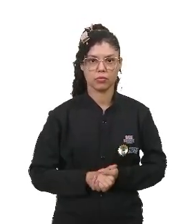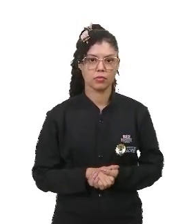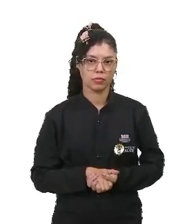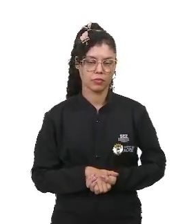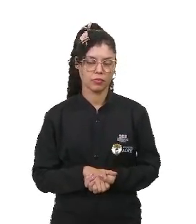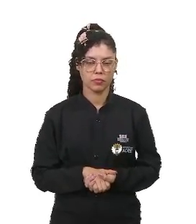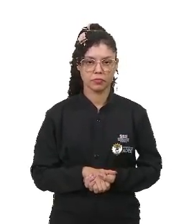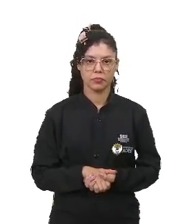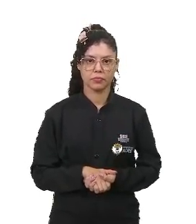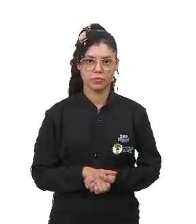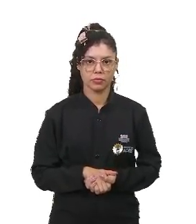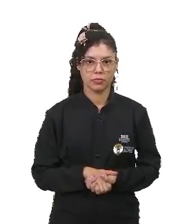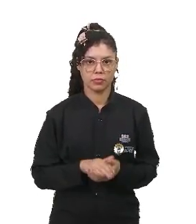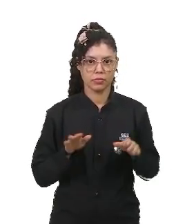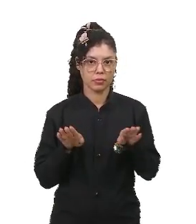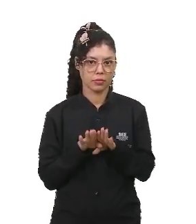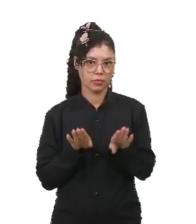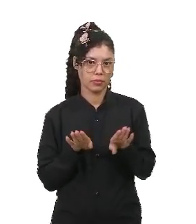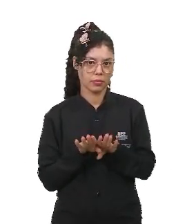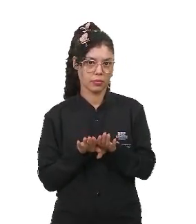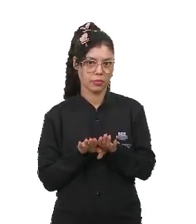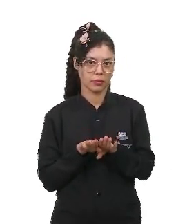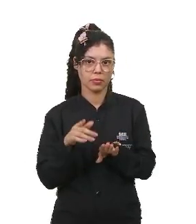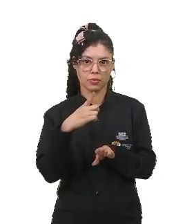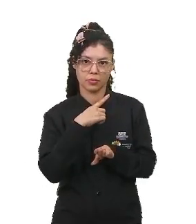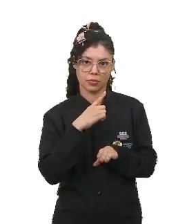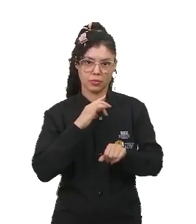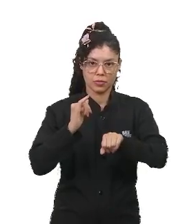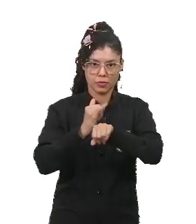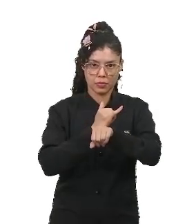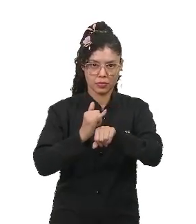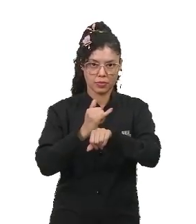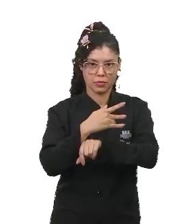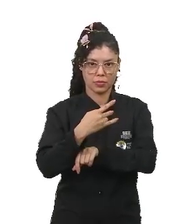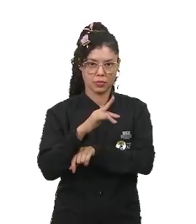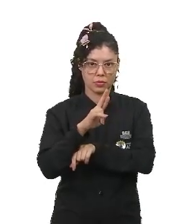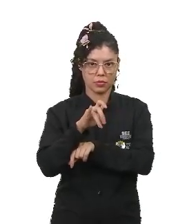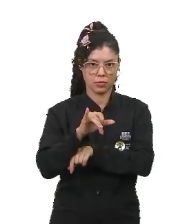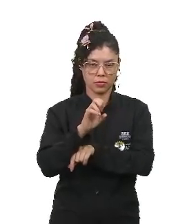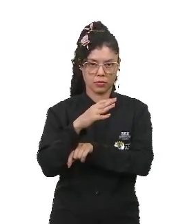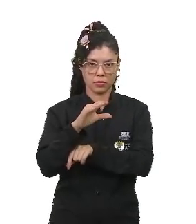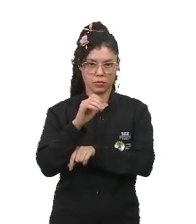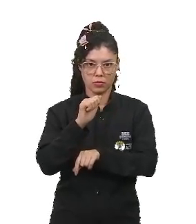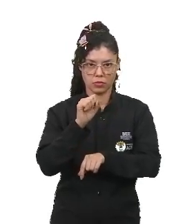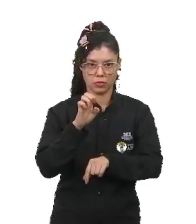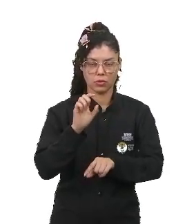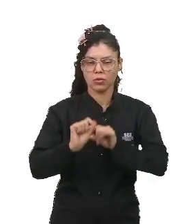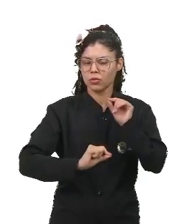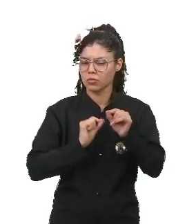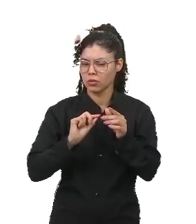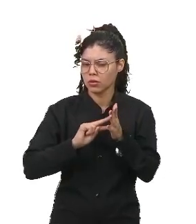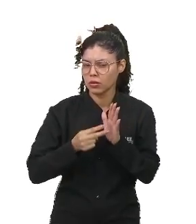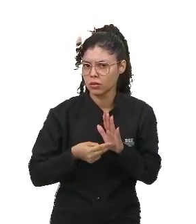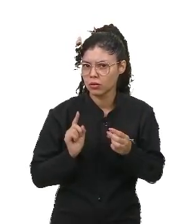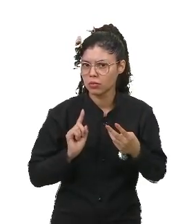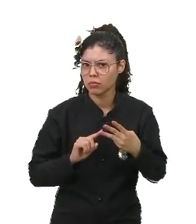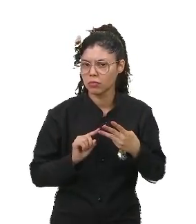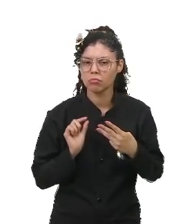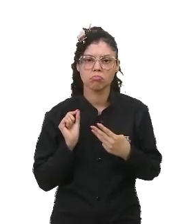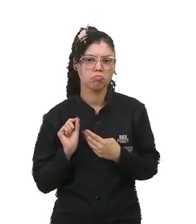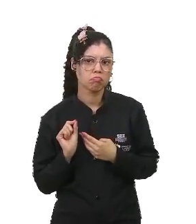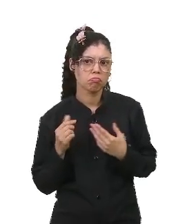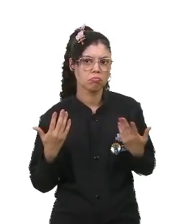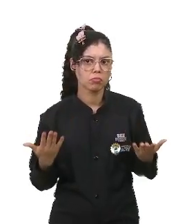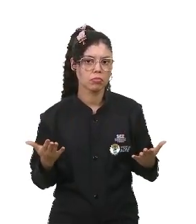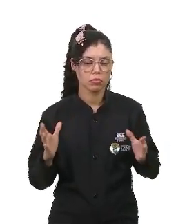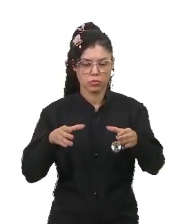certo? E também tem as parcerias e estratégias e promoções, né? O que seria isso? Seria